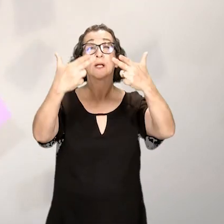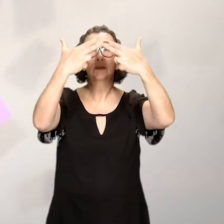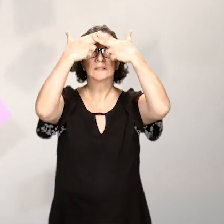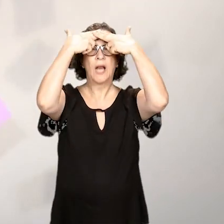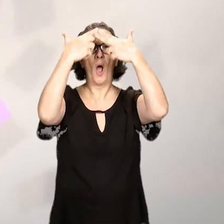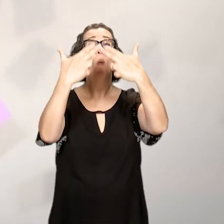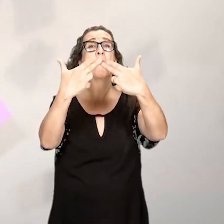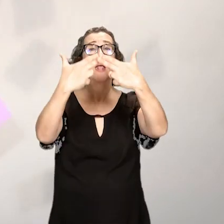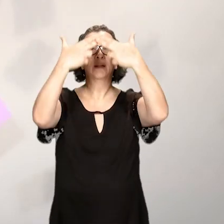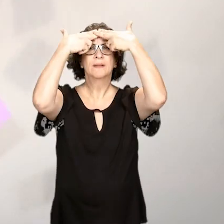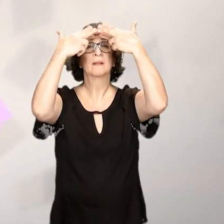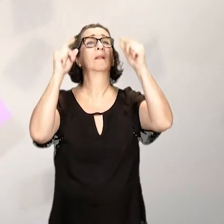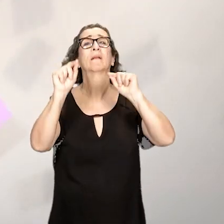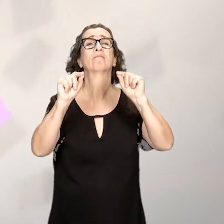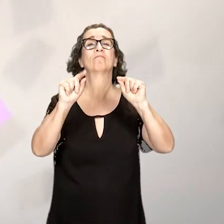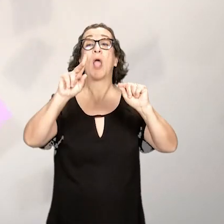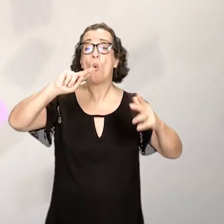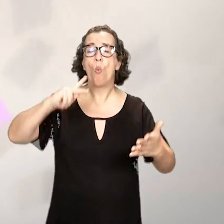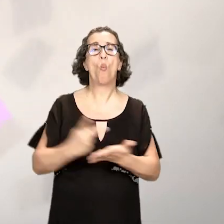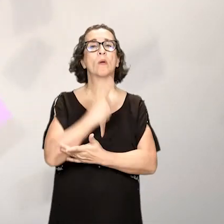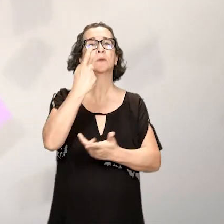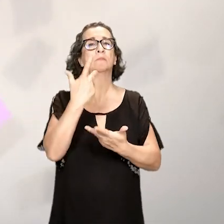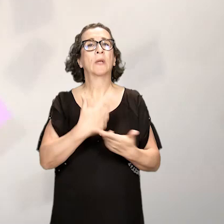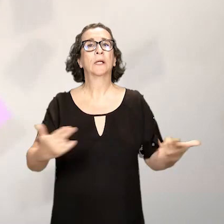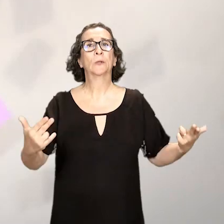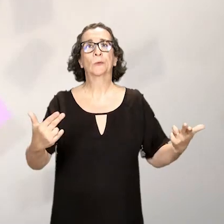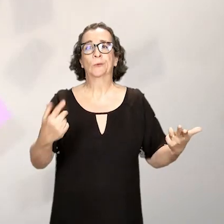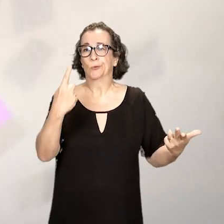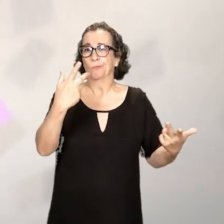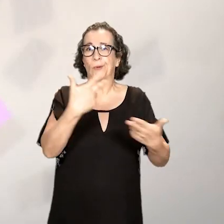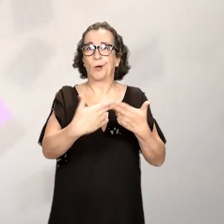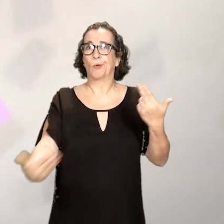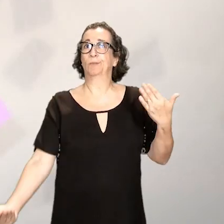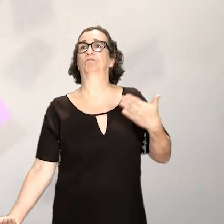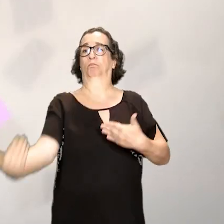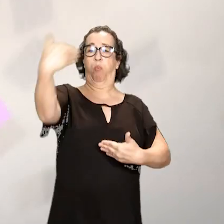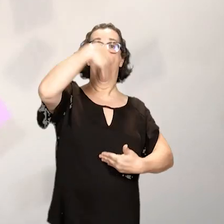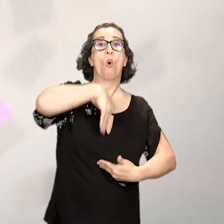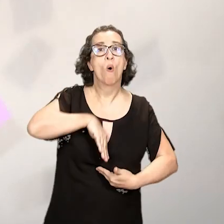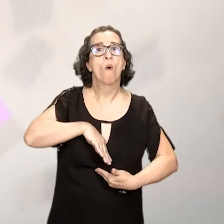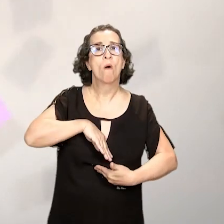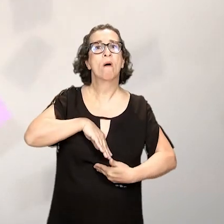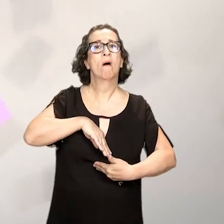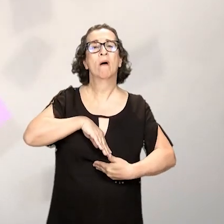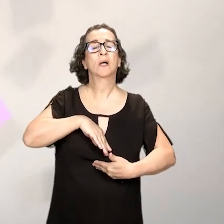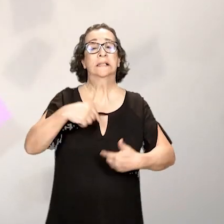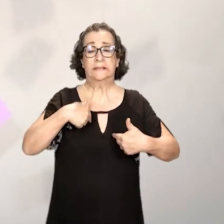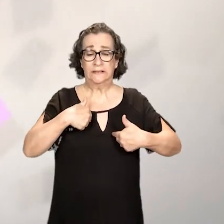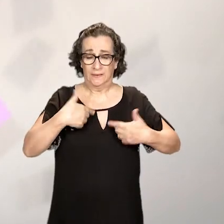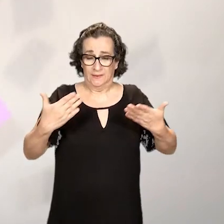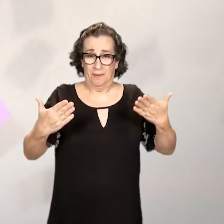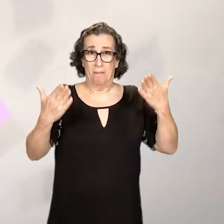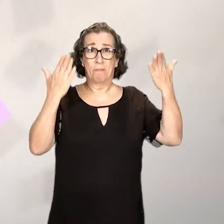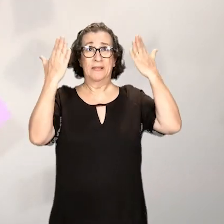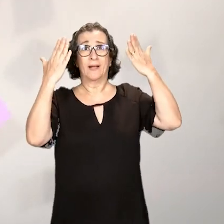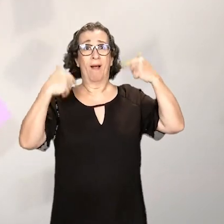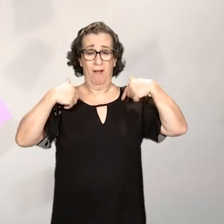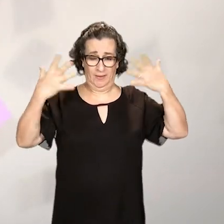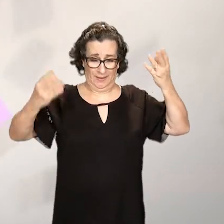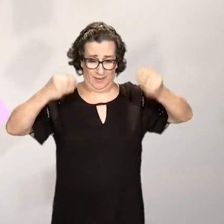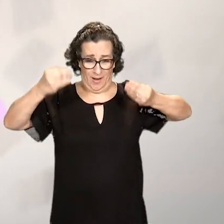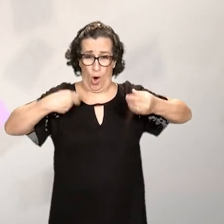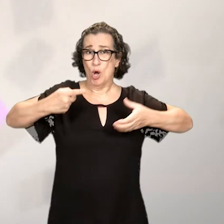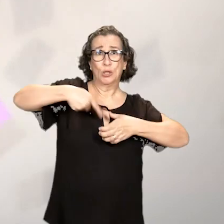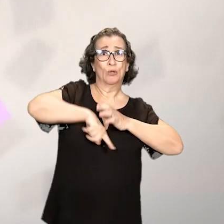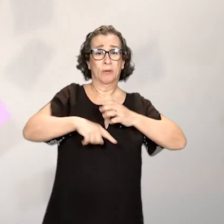o que que é um trauma fralda como um acontecimento é como se alguém invadir se o sujeito e ele não tivesse preparado psiquicamente né